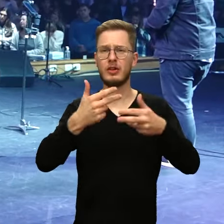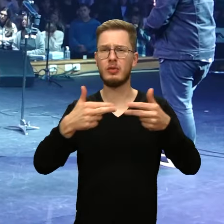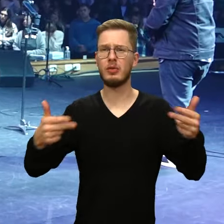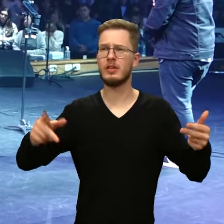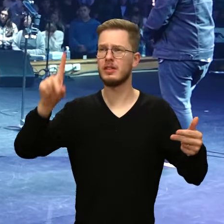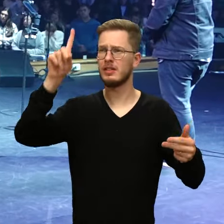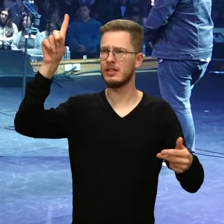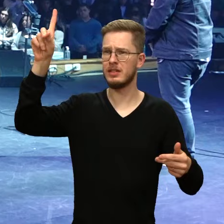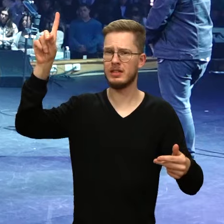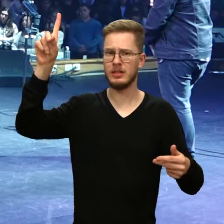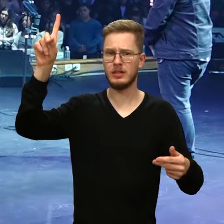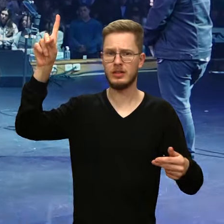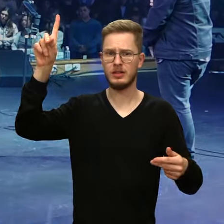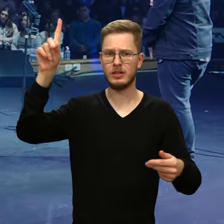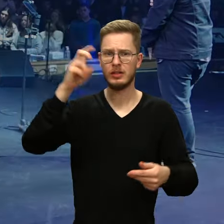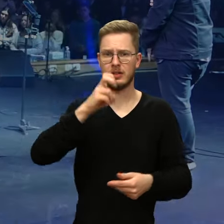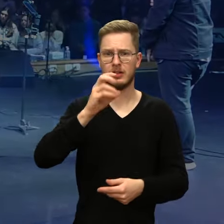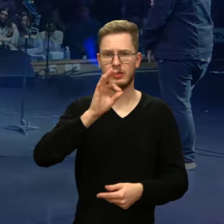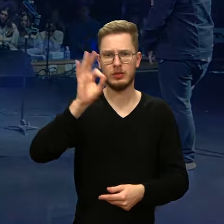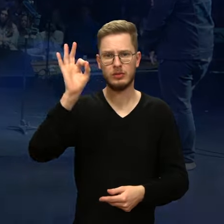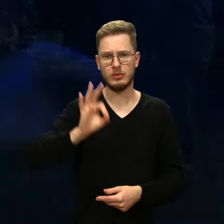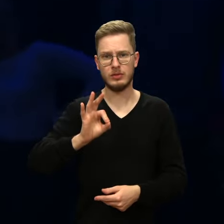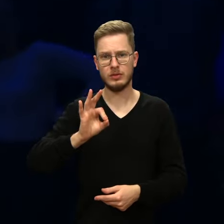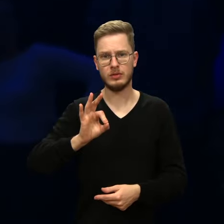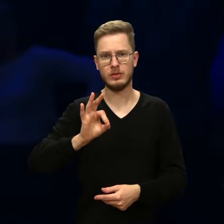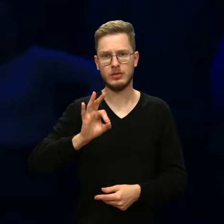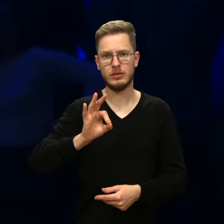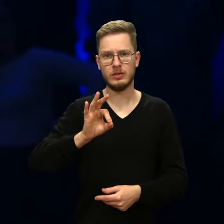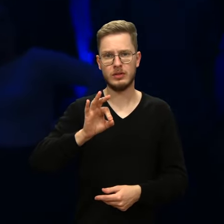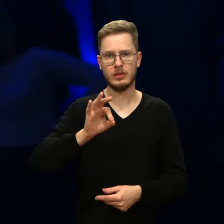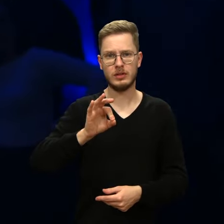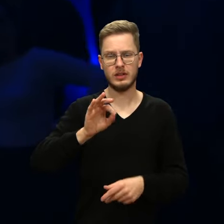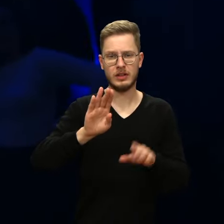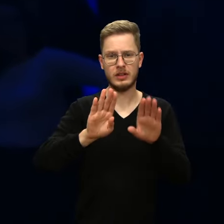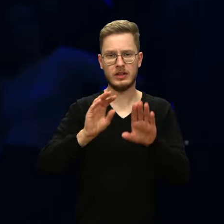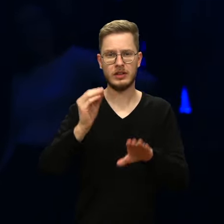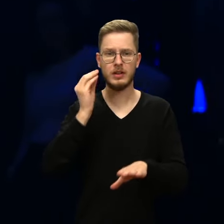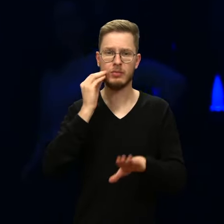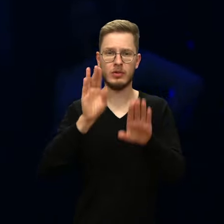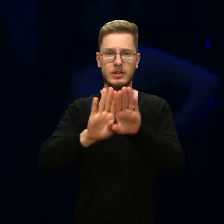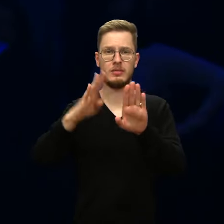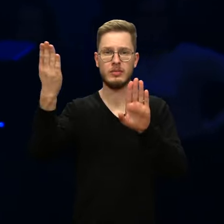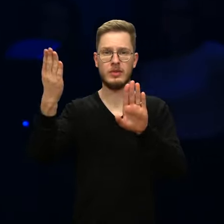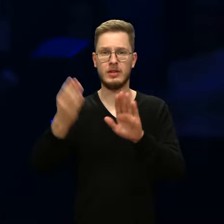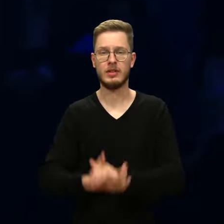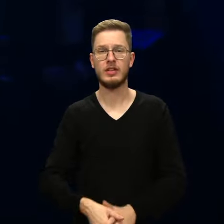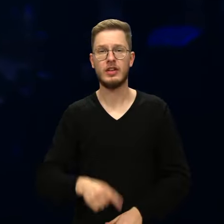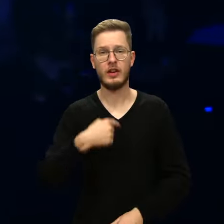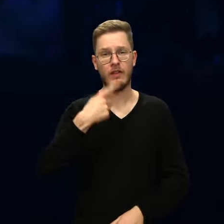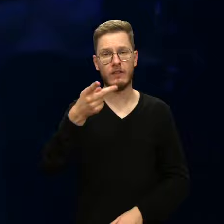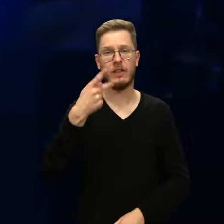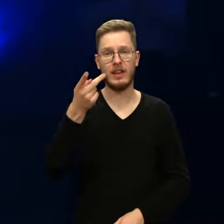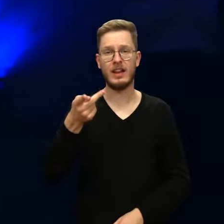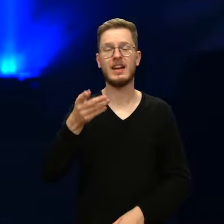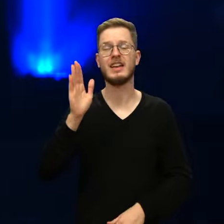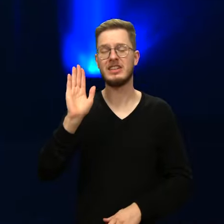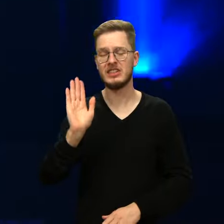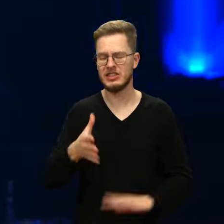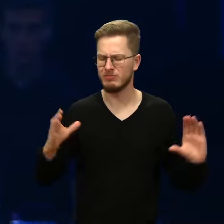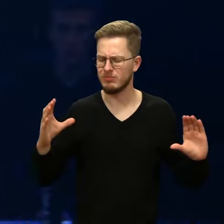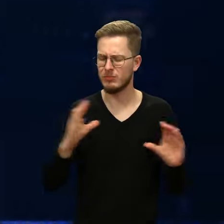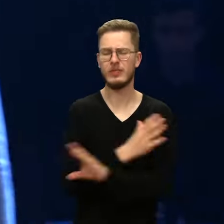colocando 52% de certeza no teu coração que essa porta está aberta, e eu vou dizer para você, já é suficiente. Mas